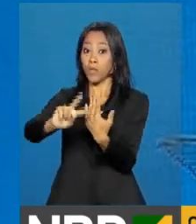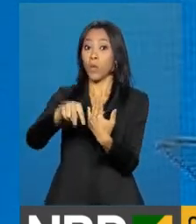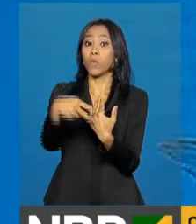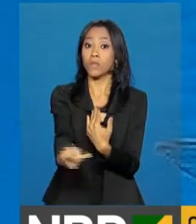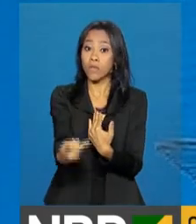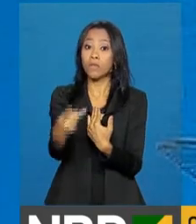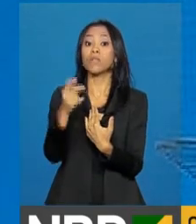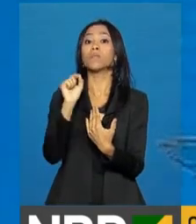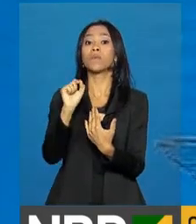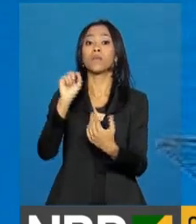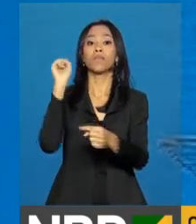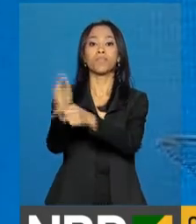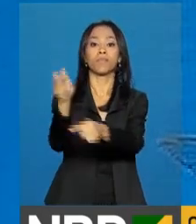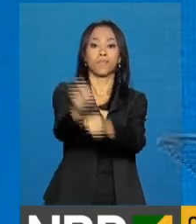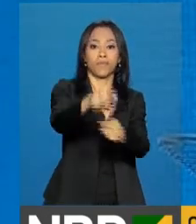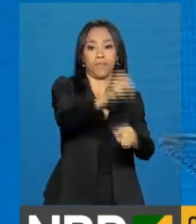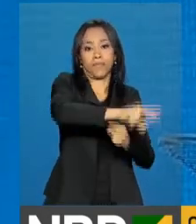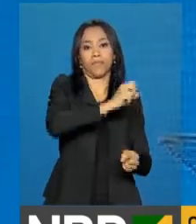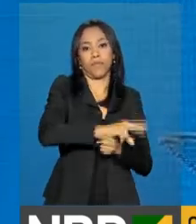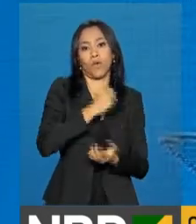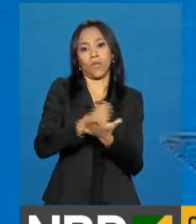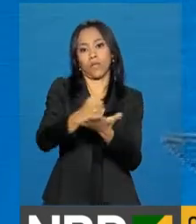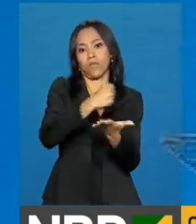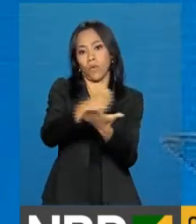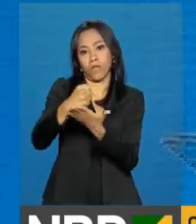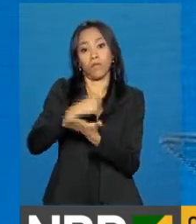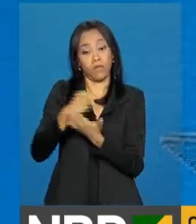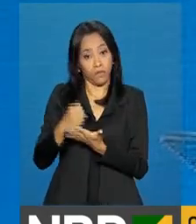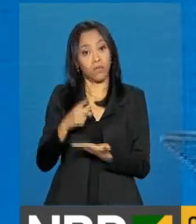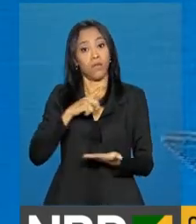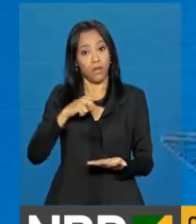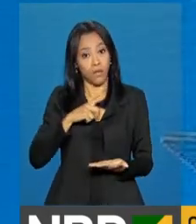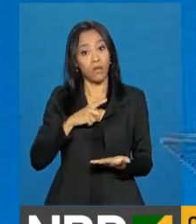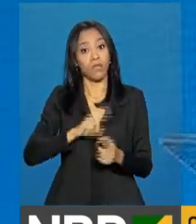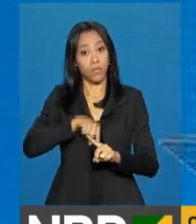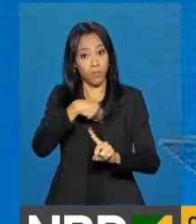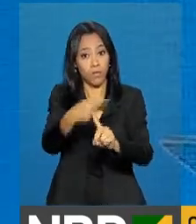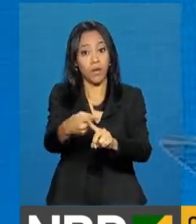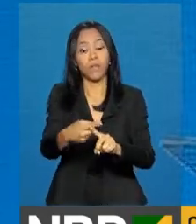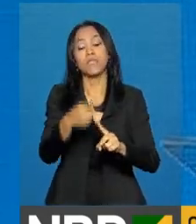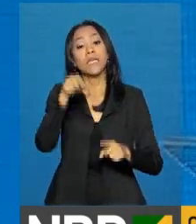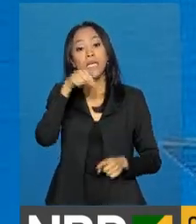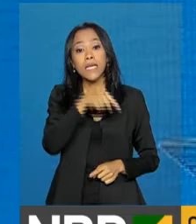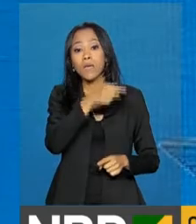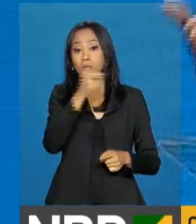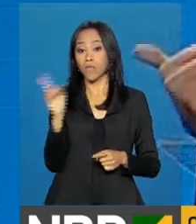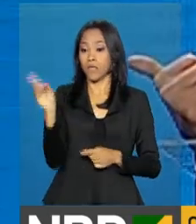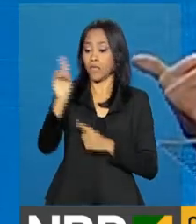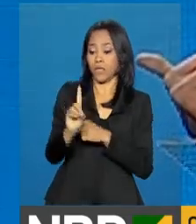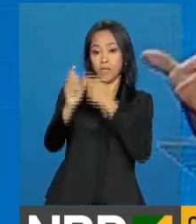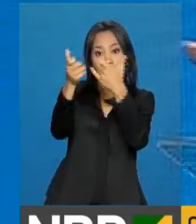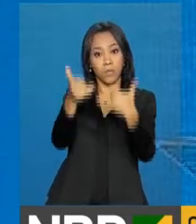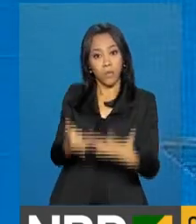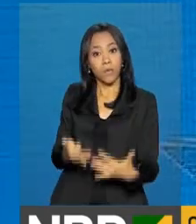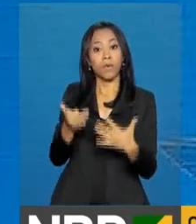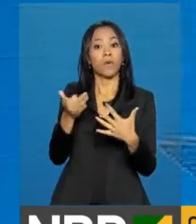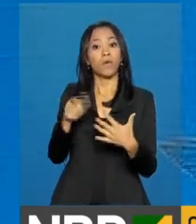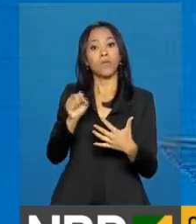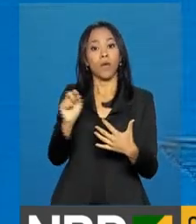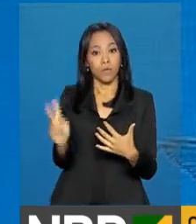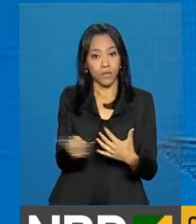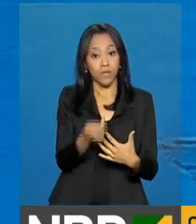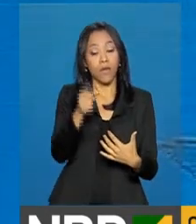1 milhão e tantos postos de trabalho, ele está falando exatamente dos efeitos de uma política econômica, por